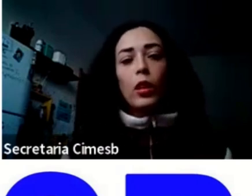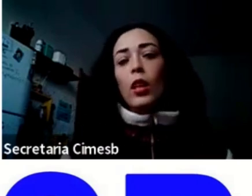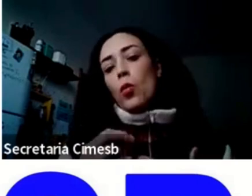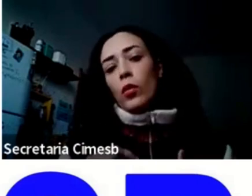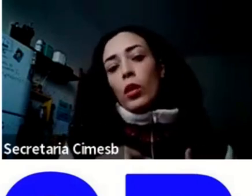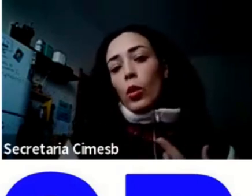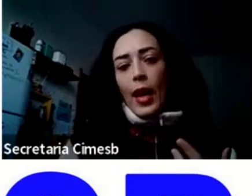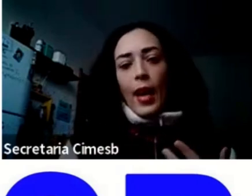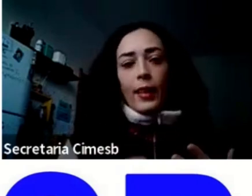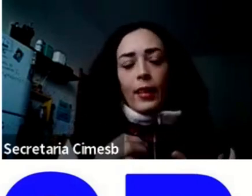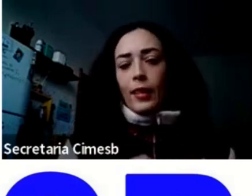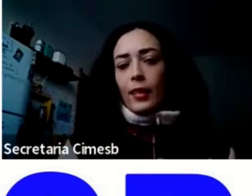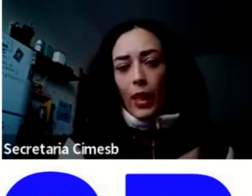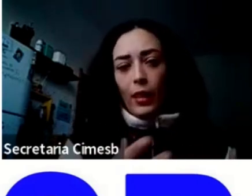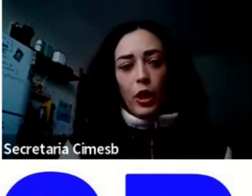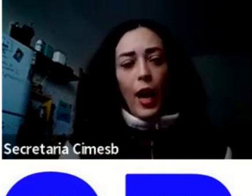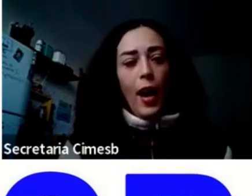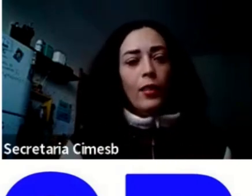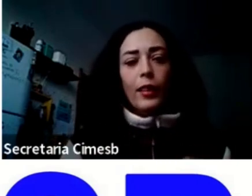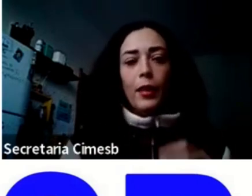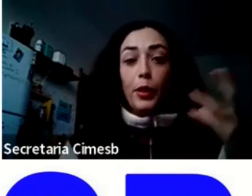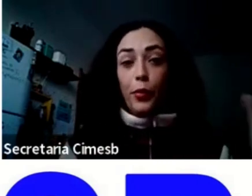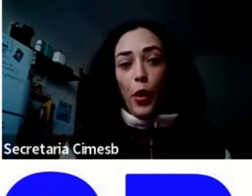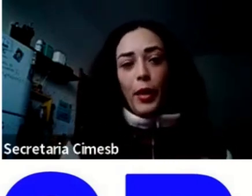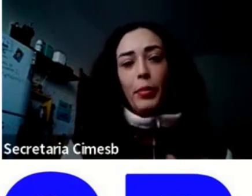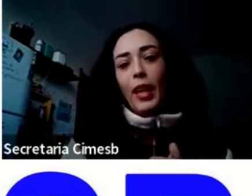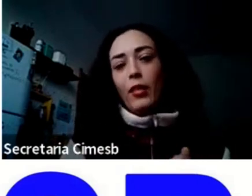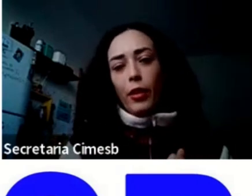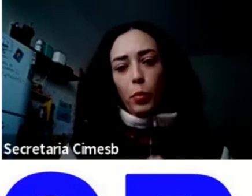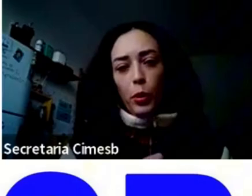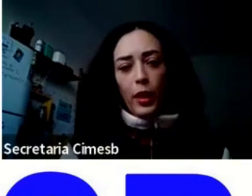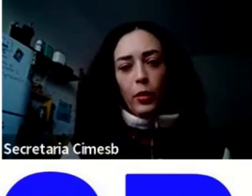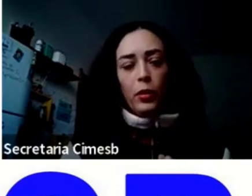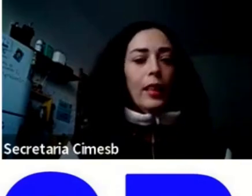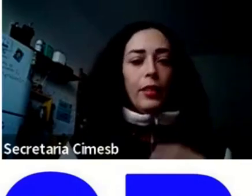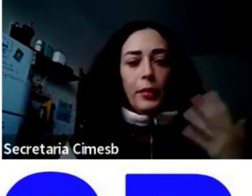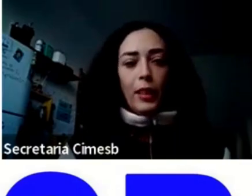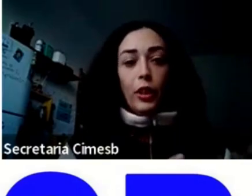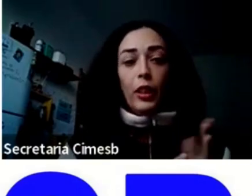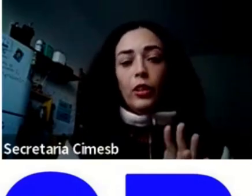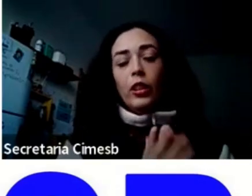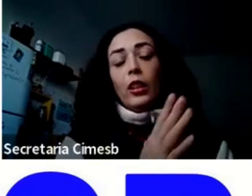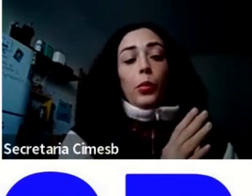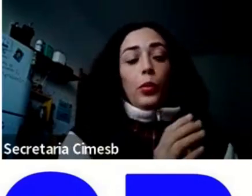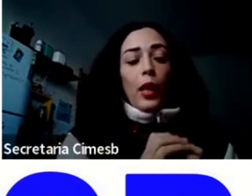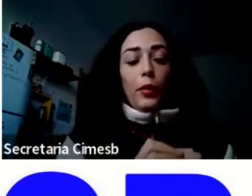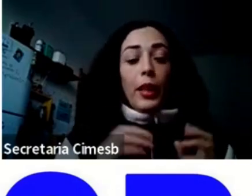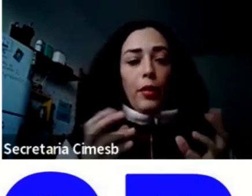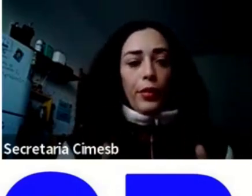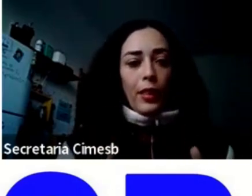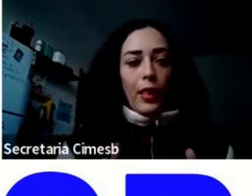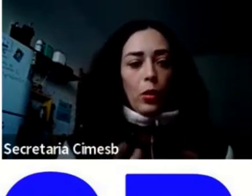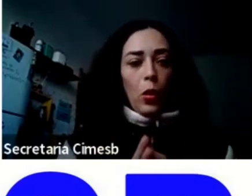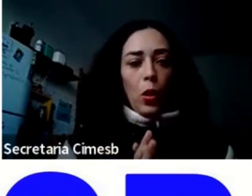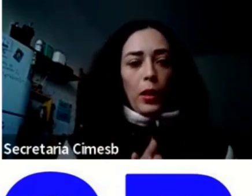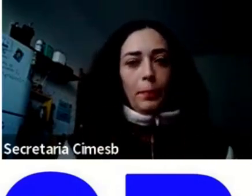o ano com colegas da sala de aula, depois fora, porque aí eu levei o projeto cada vez mais adiante. Aí o